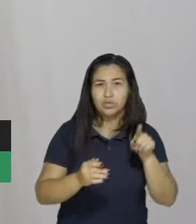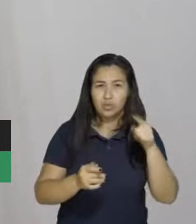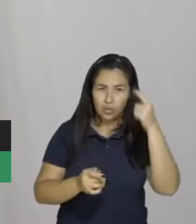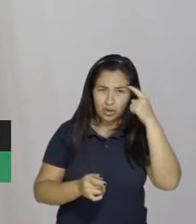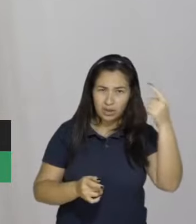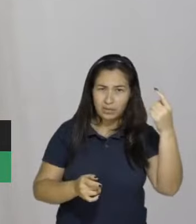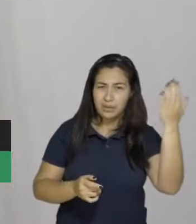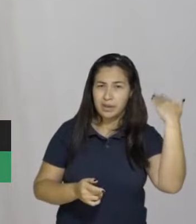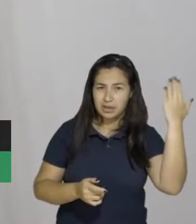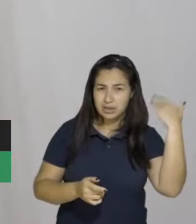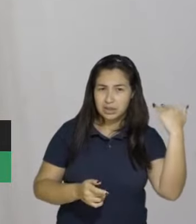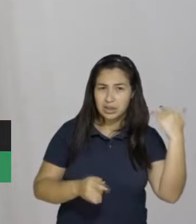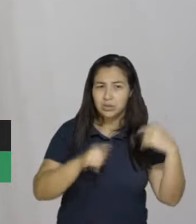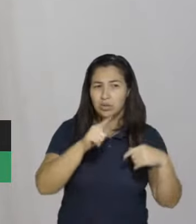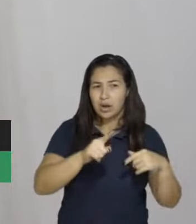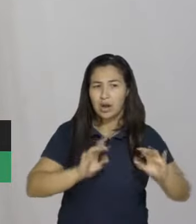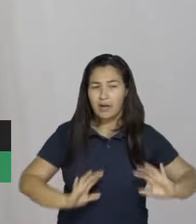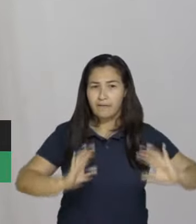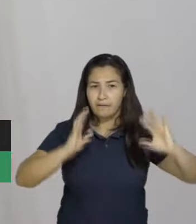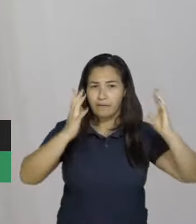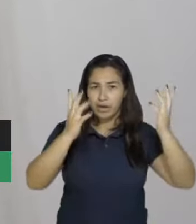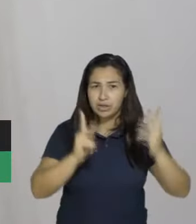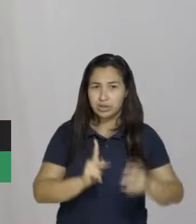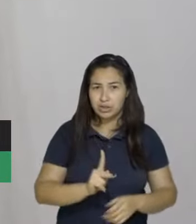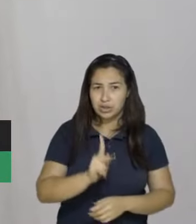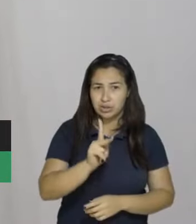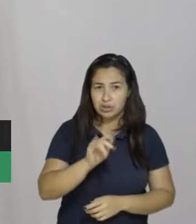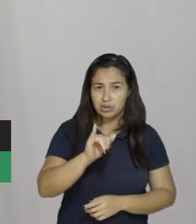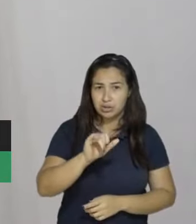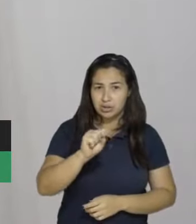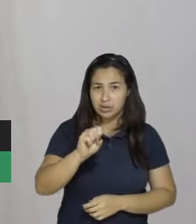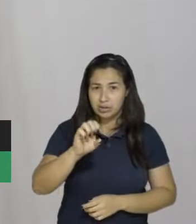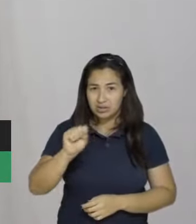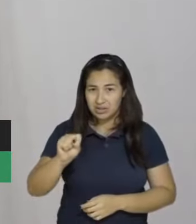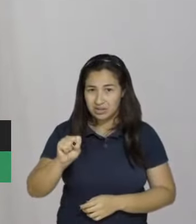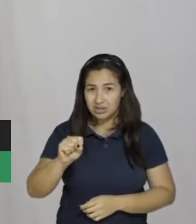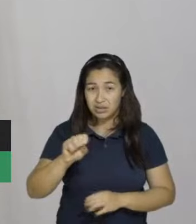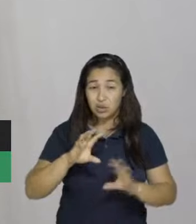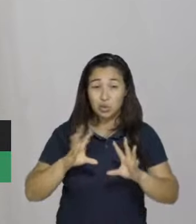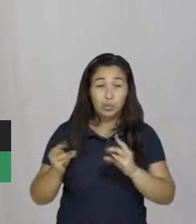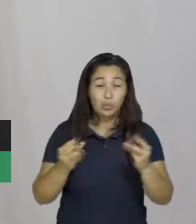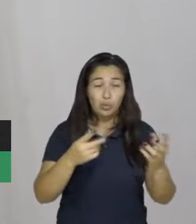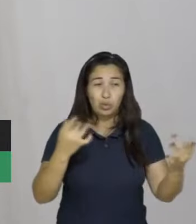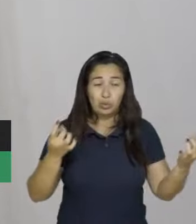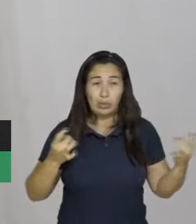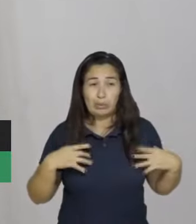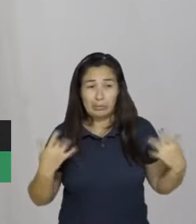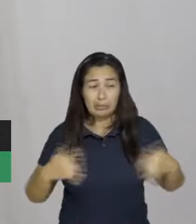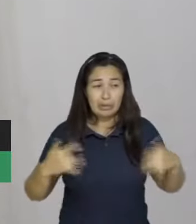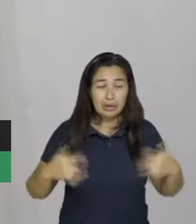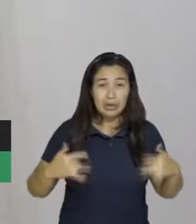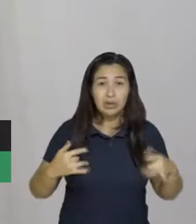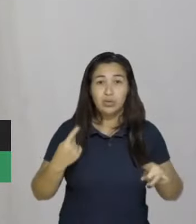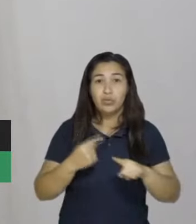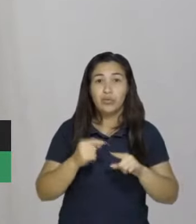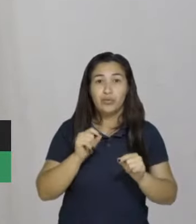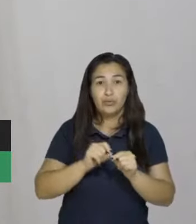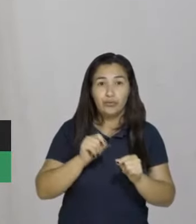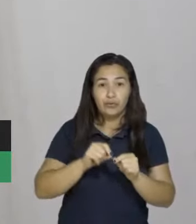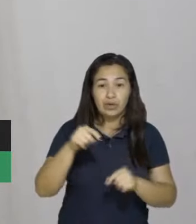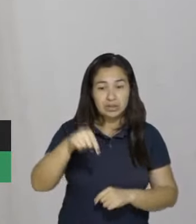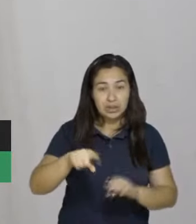Kiss, teve-se ali um certo pânico, problema de incêndio, e foi feita uma grande legislação em Santa Catarina, que é muito